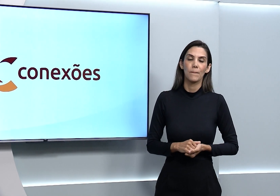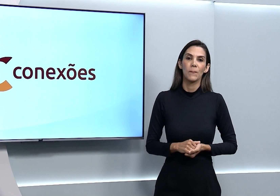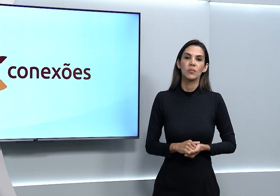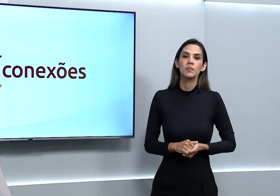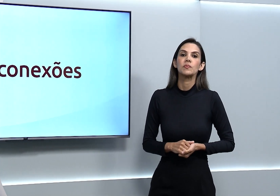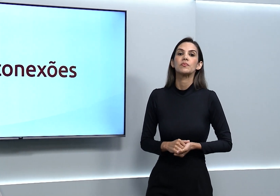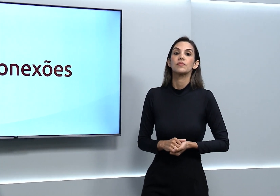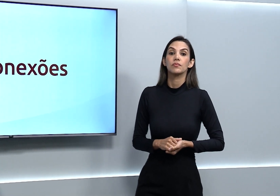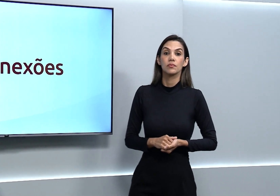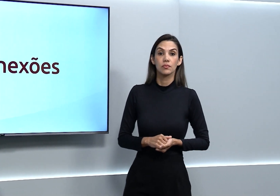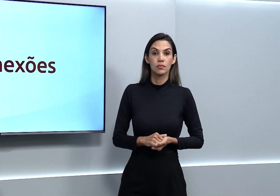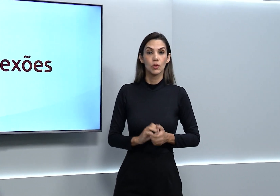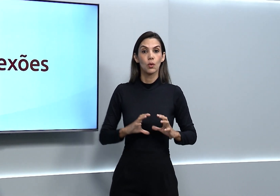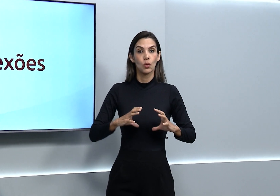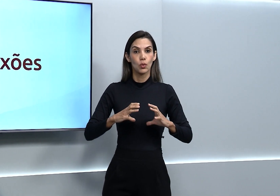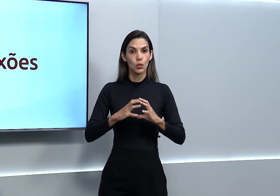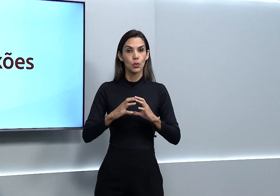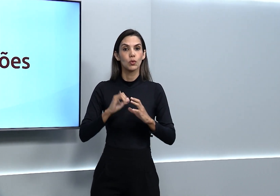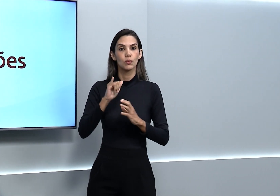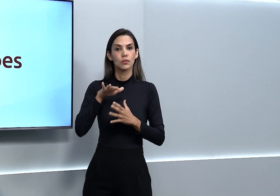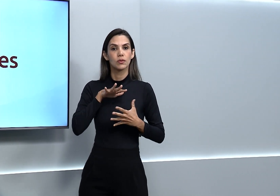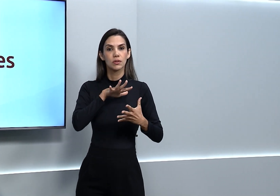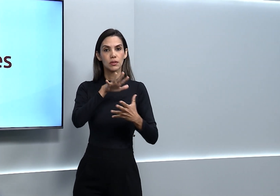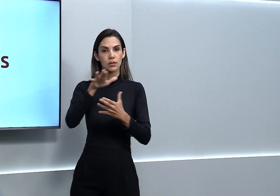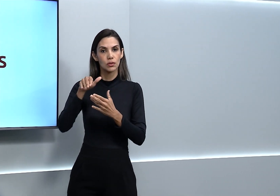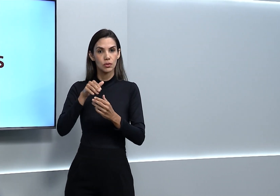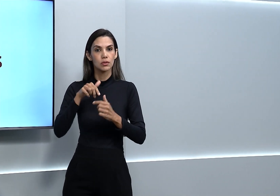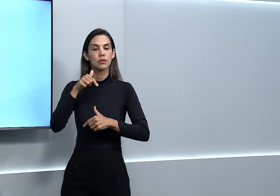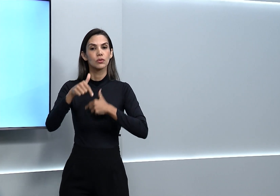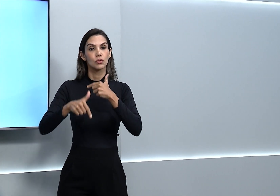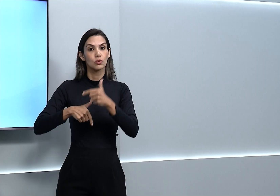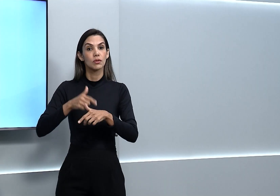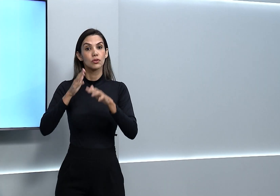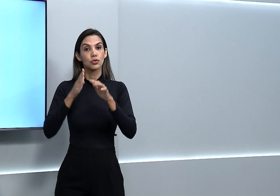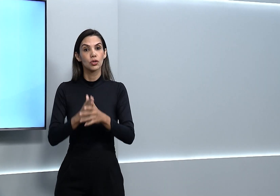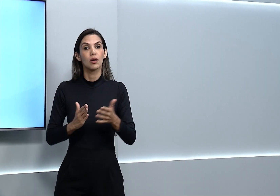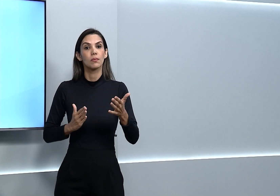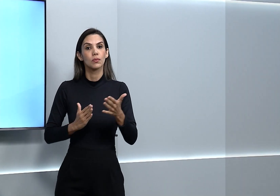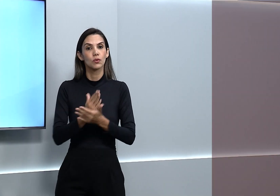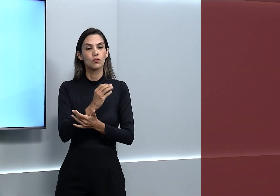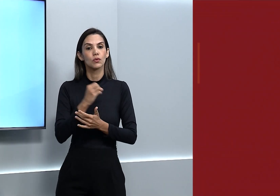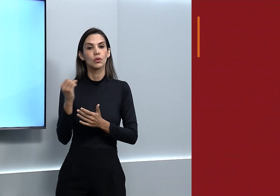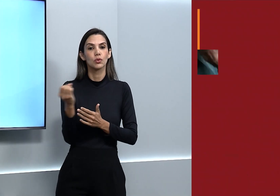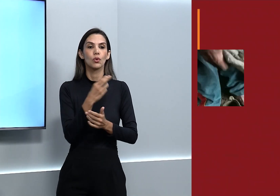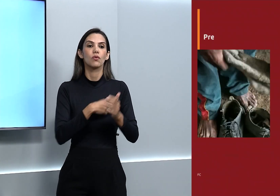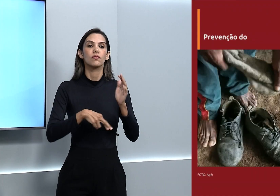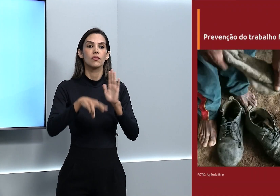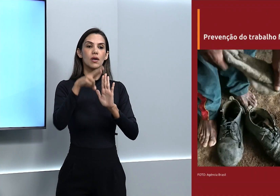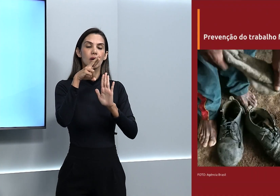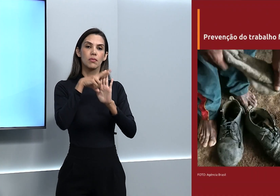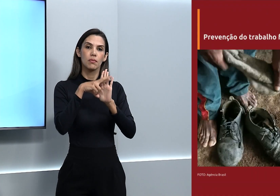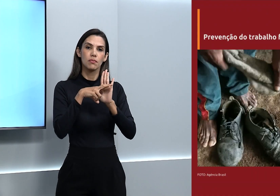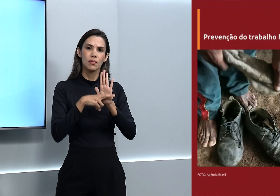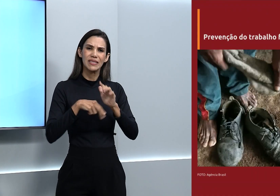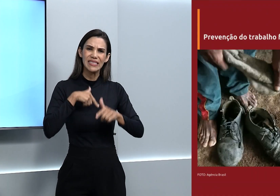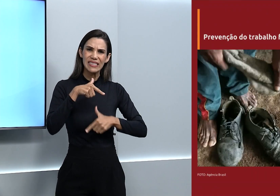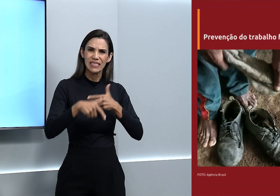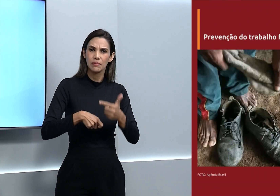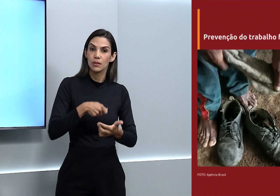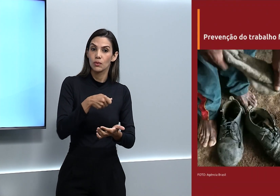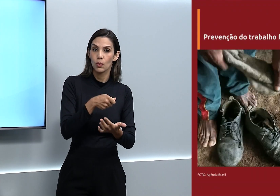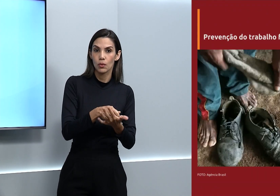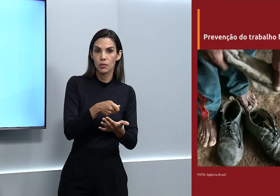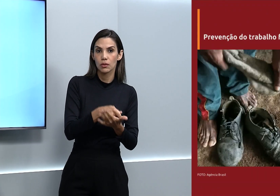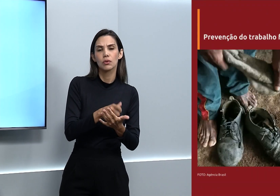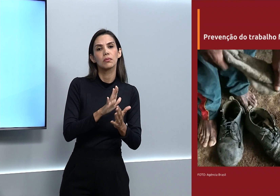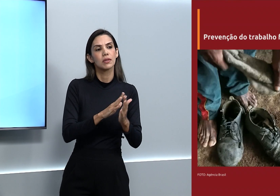A Organização Internacional do Trabalho aprovou um novo protocolo sobre trabalho forçado ou obrigatório.